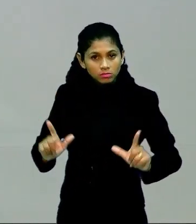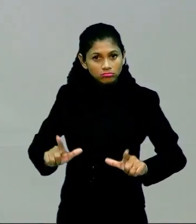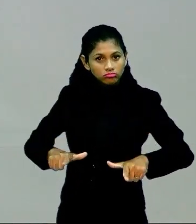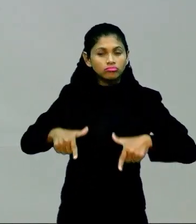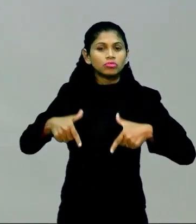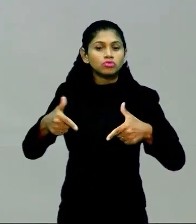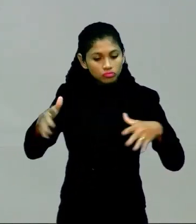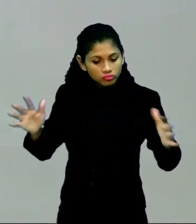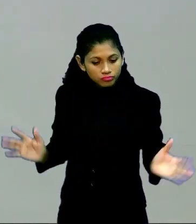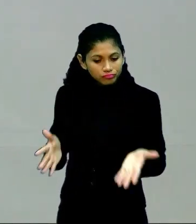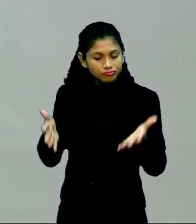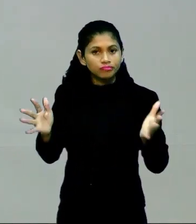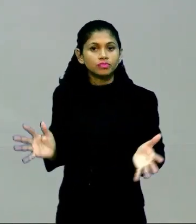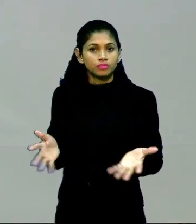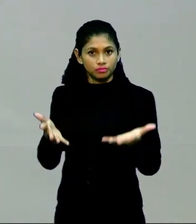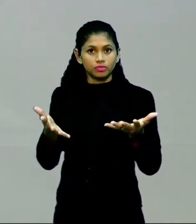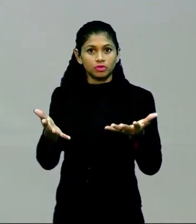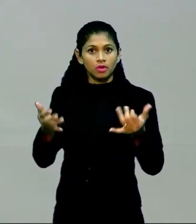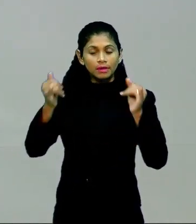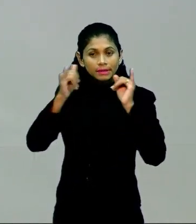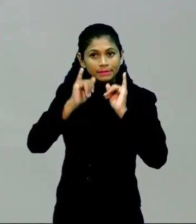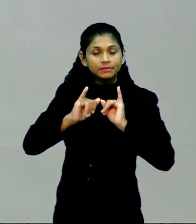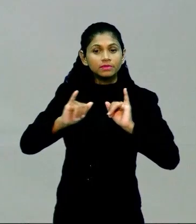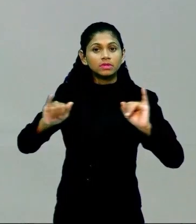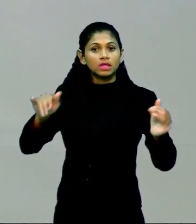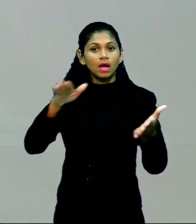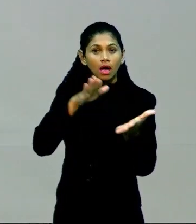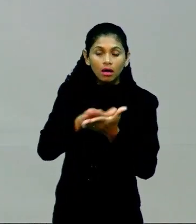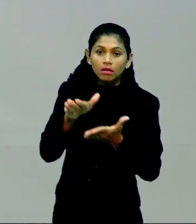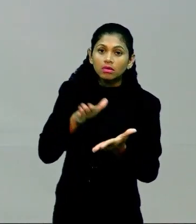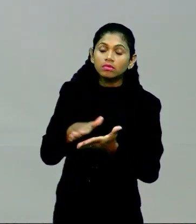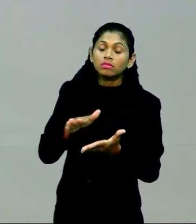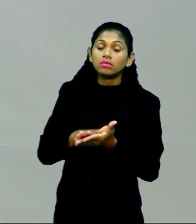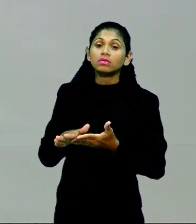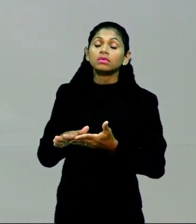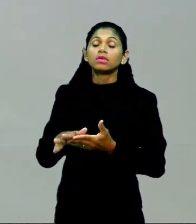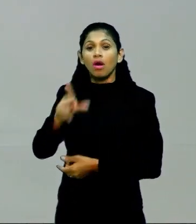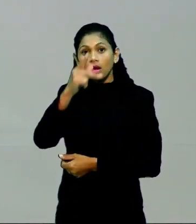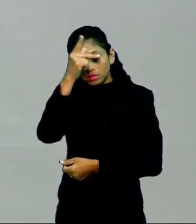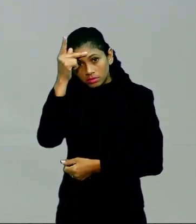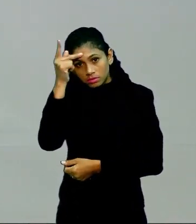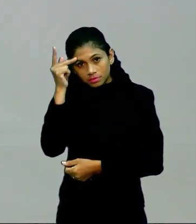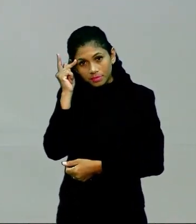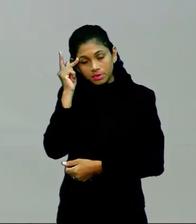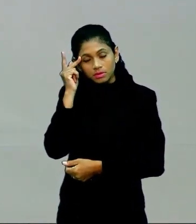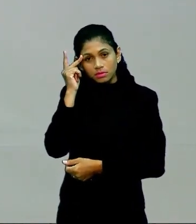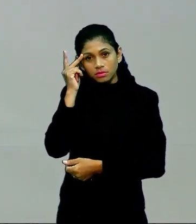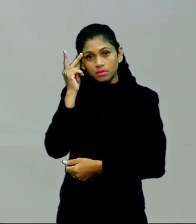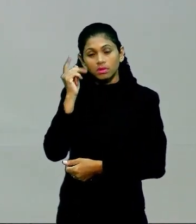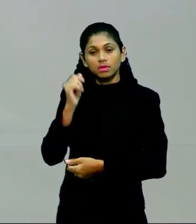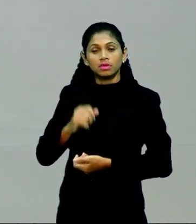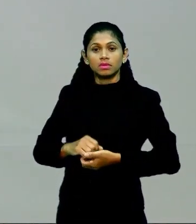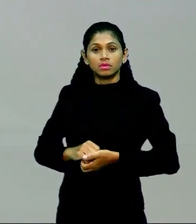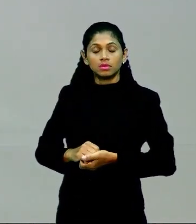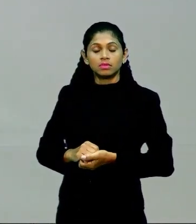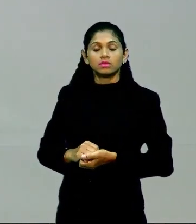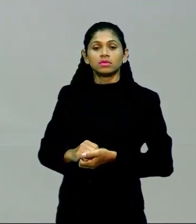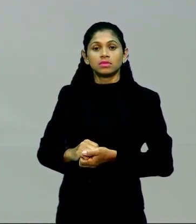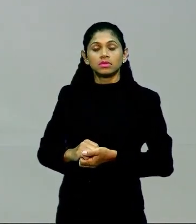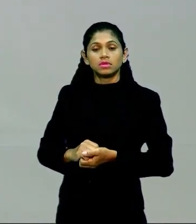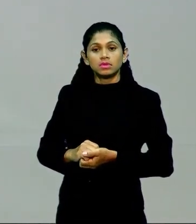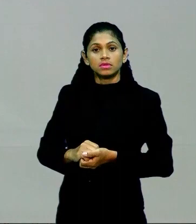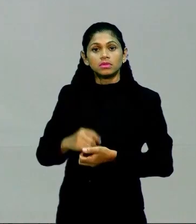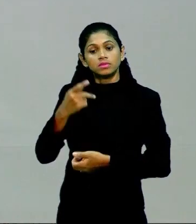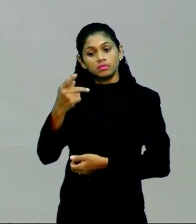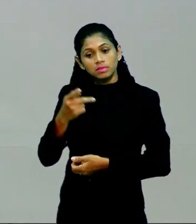propaganda, exatamente para poder influenciar o consumo. Então, essas pessoas que estão sendo mencionadas